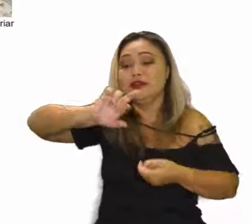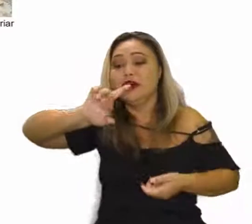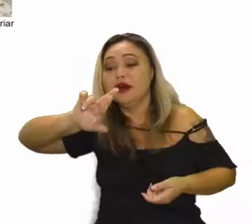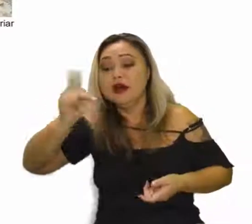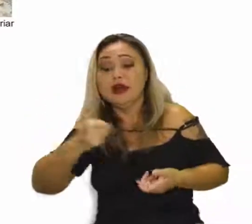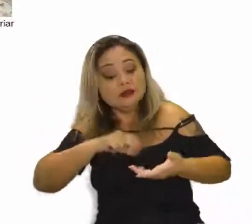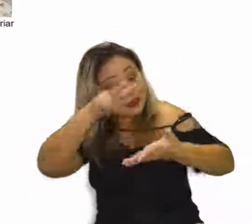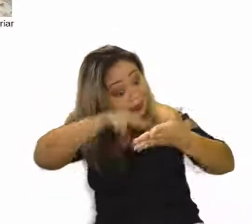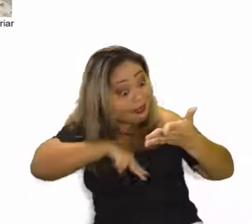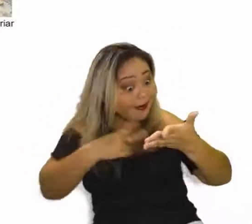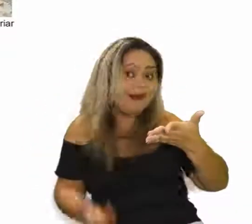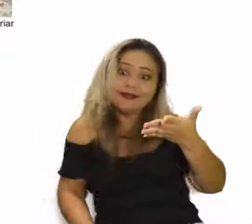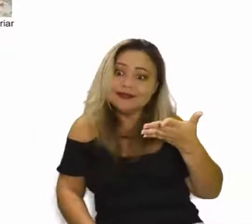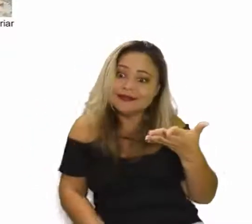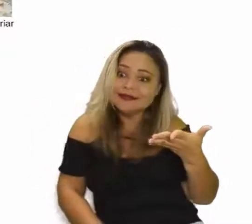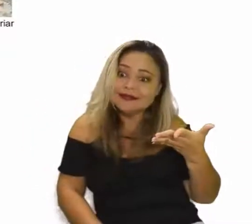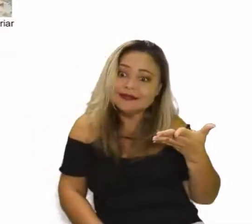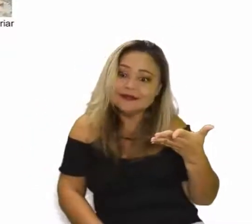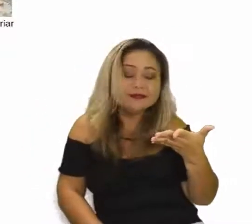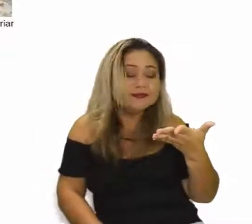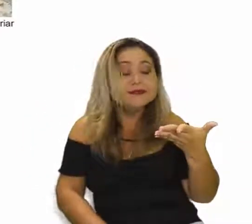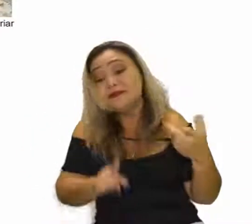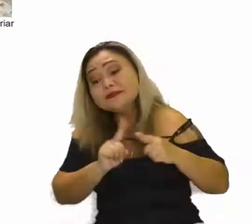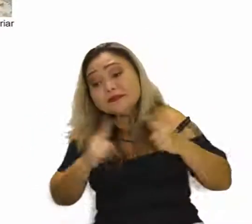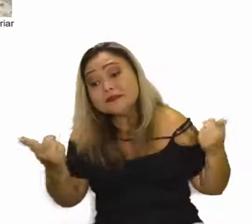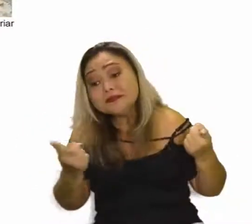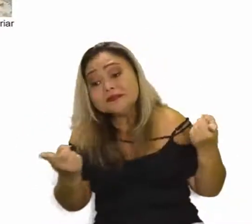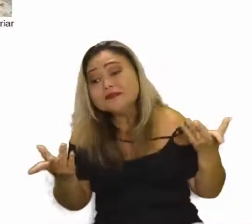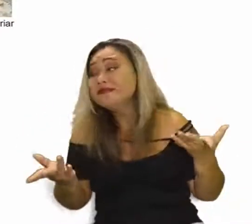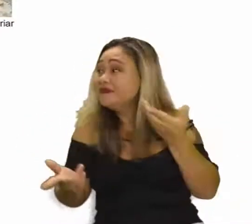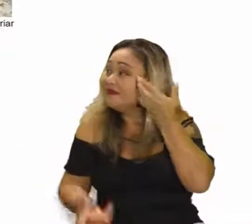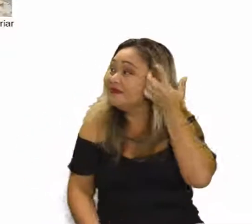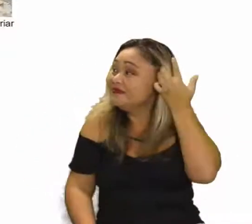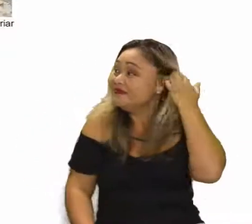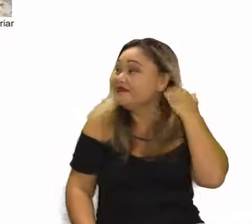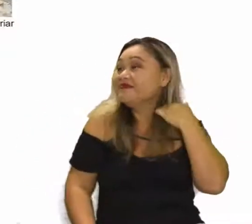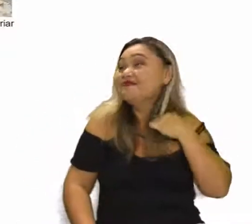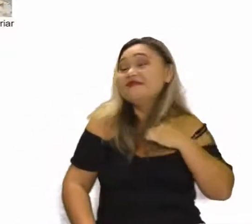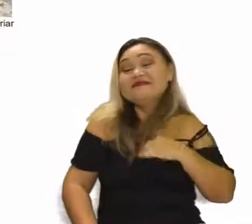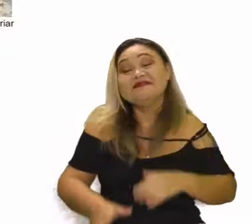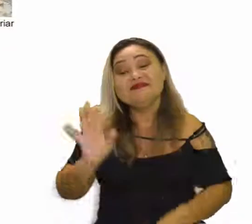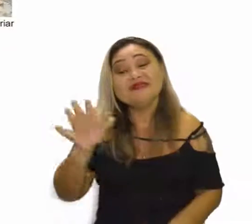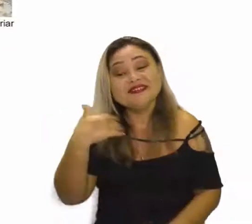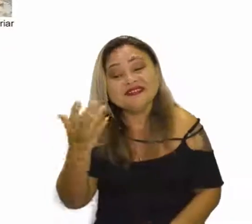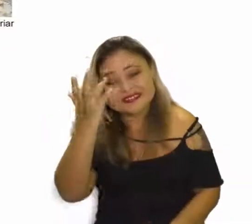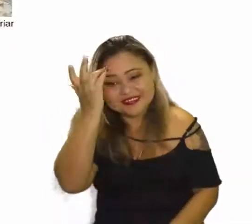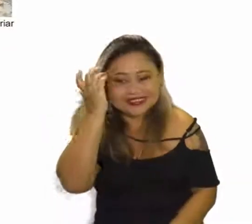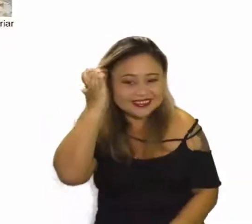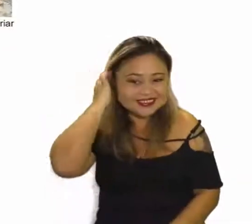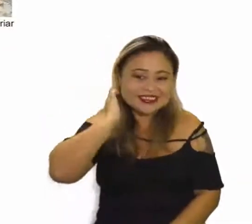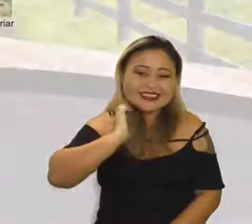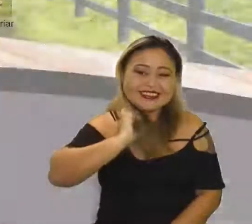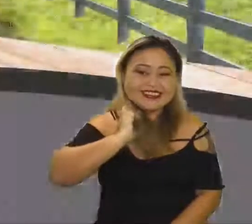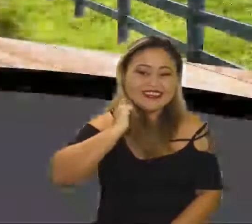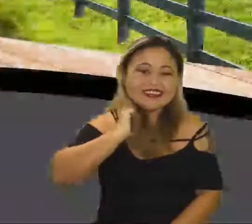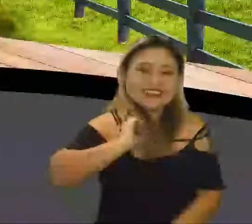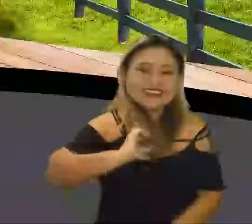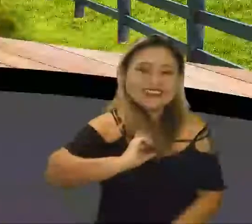mas tem que ler. Mas todo mundo... Jefferson... Gente, aqui o tio.